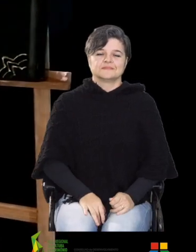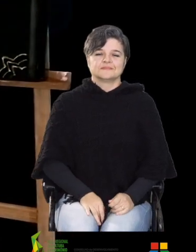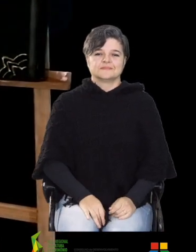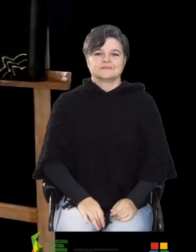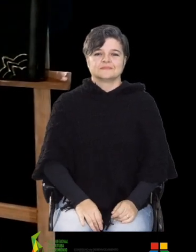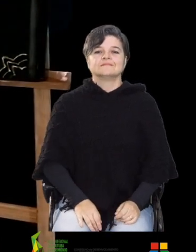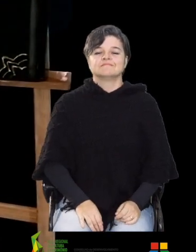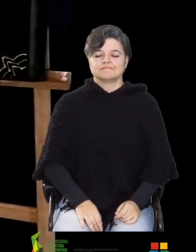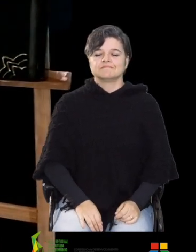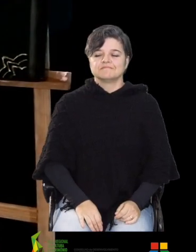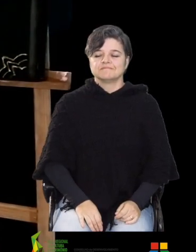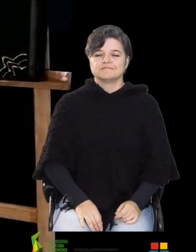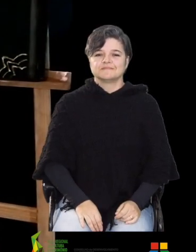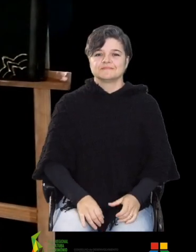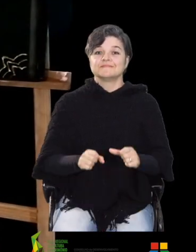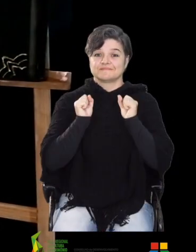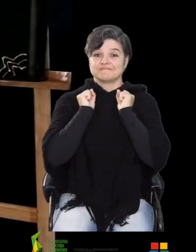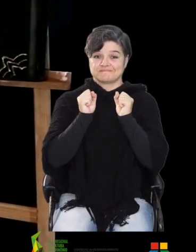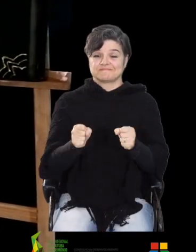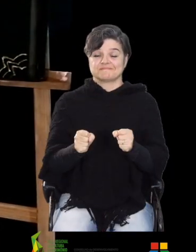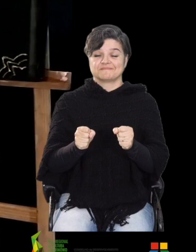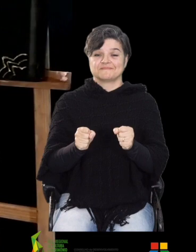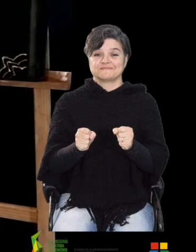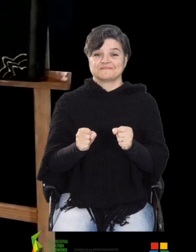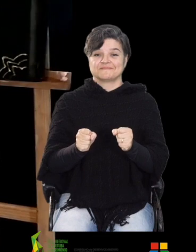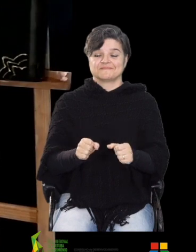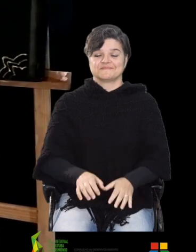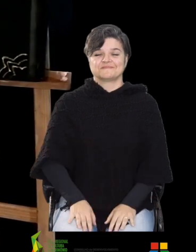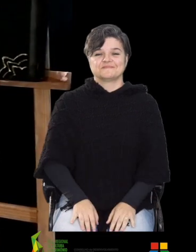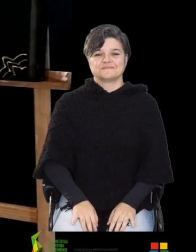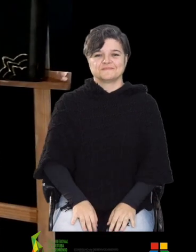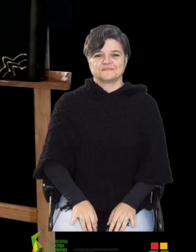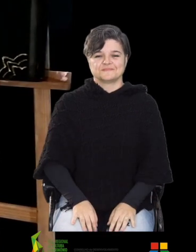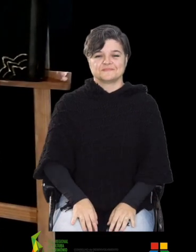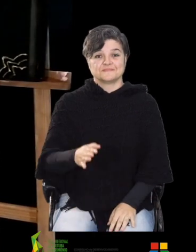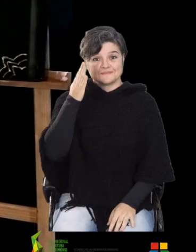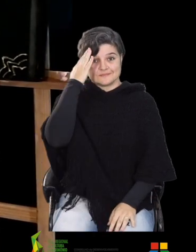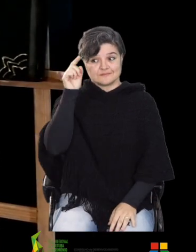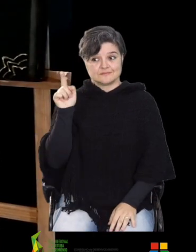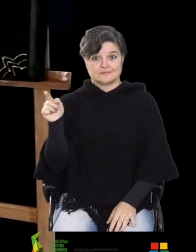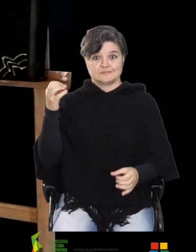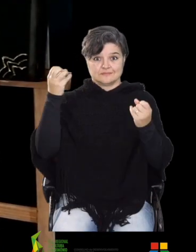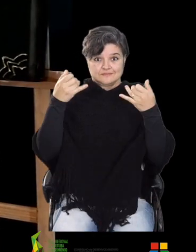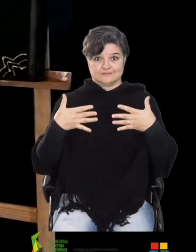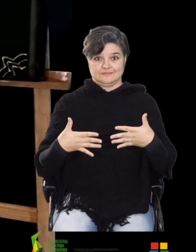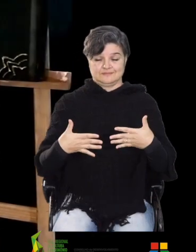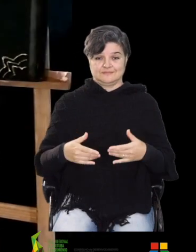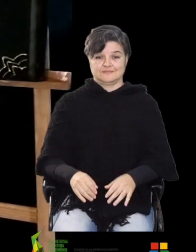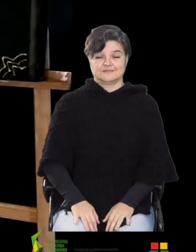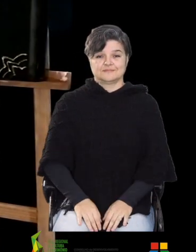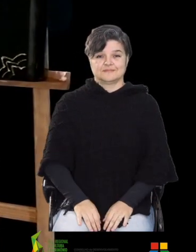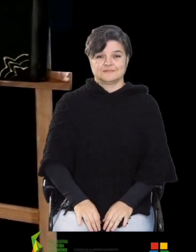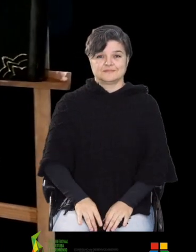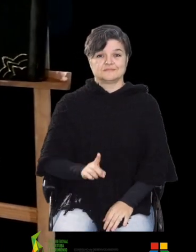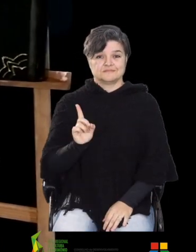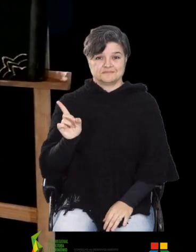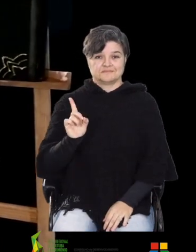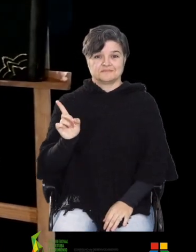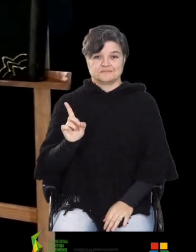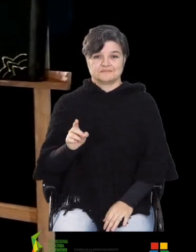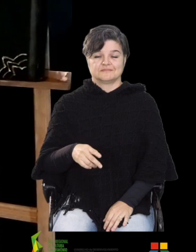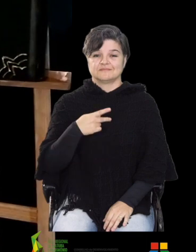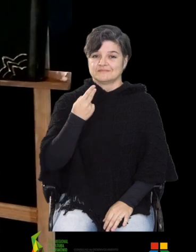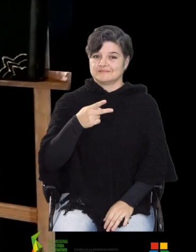ah ah tá bom ela disse que deixaram conta assim sabe que assim falar elas me falaram